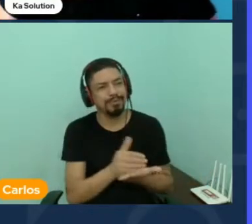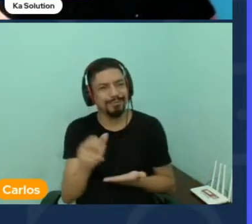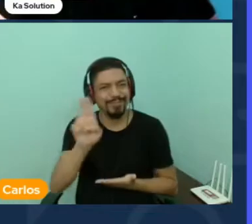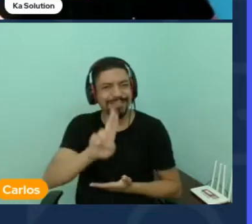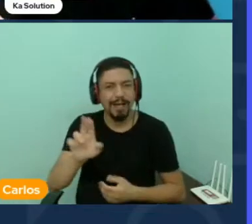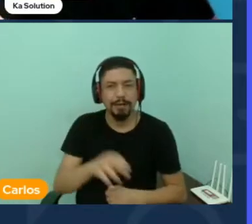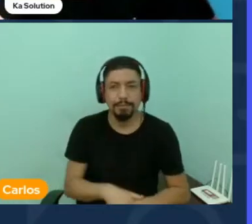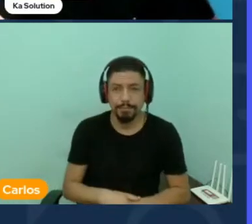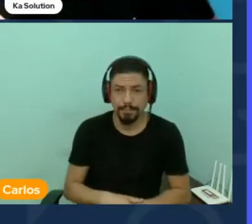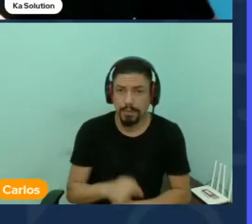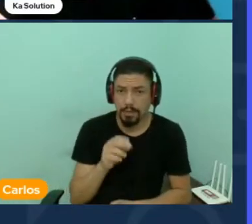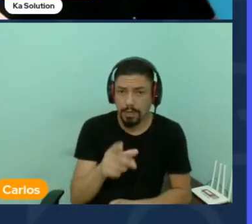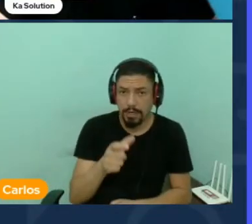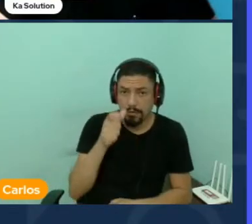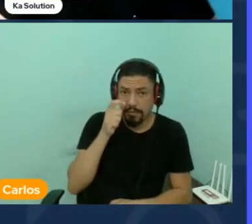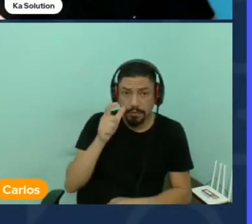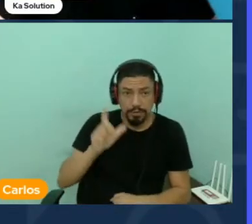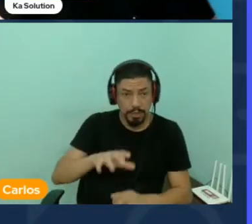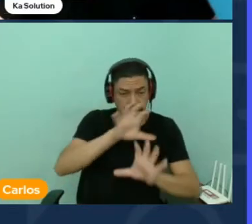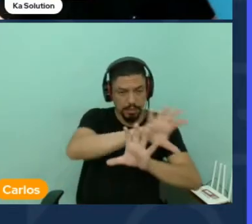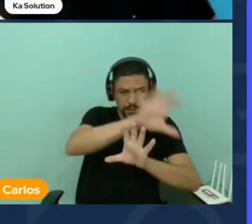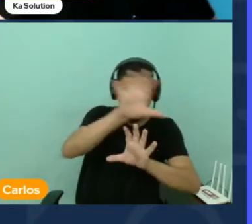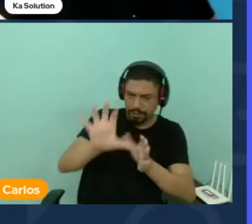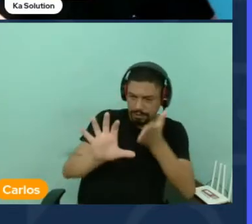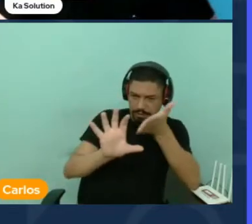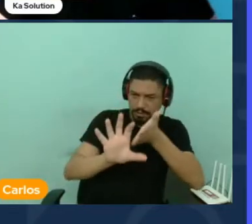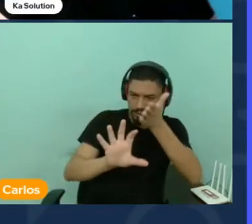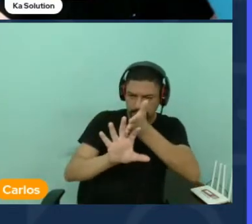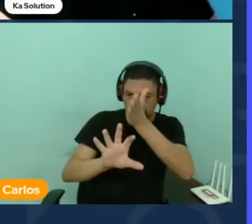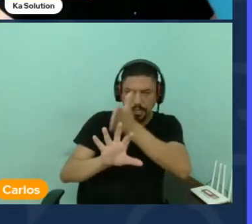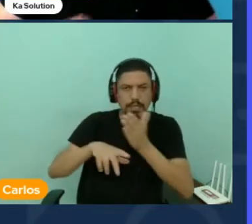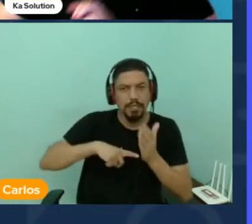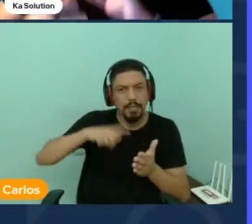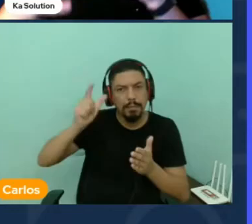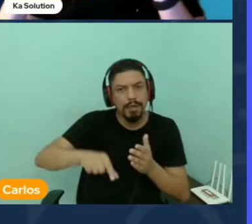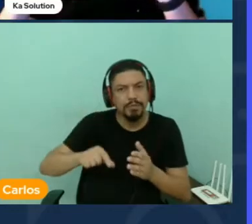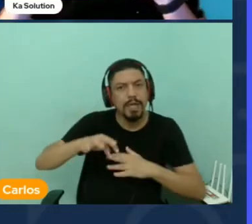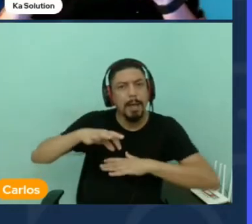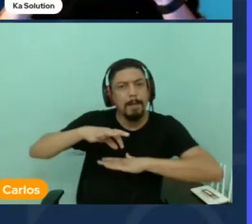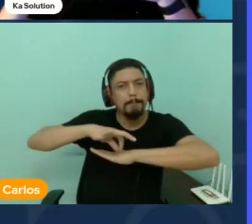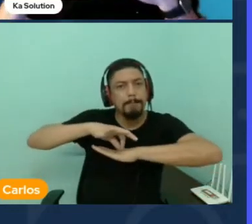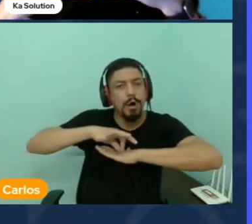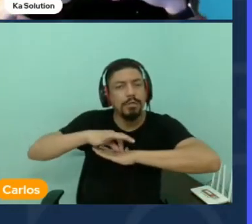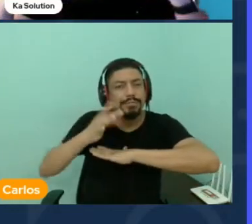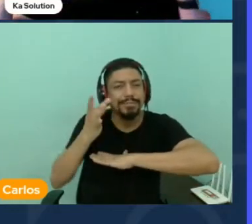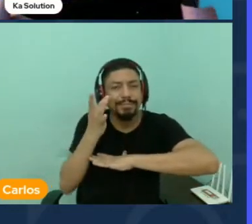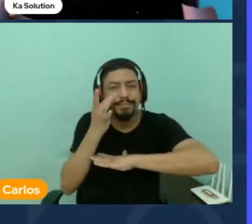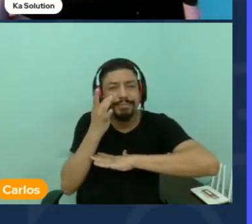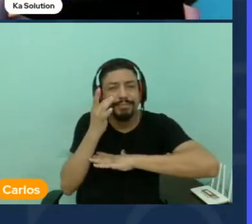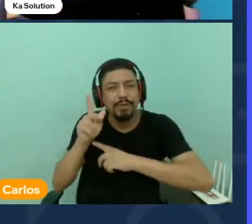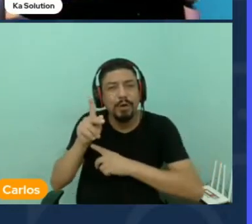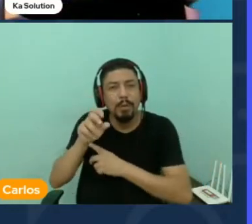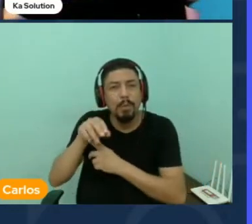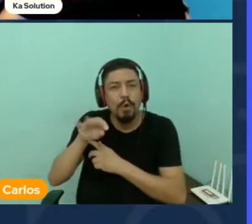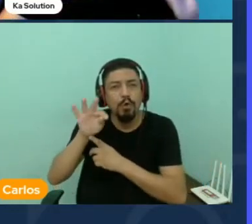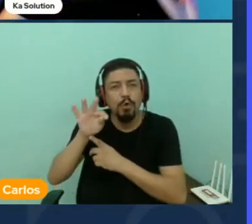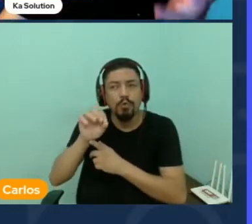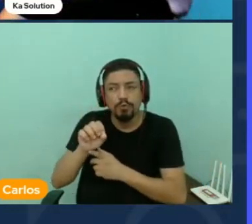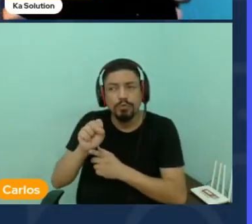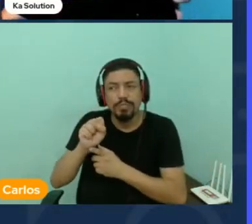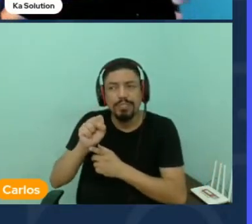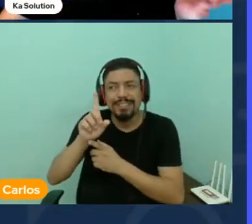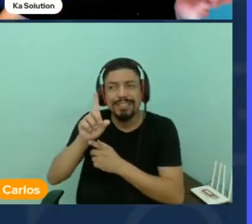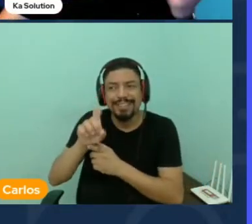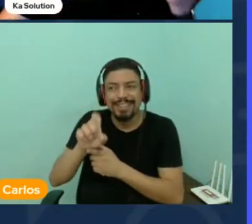das regiões, a gente tem os pontos de presença, que é onde a AWS chega mais próximo de